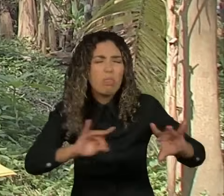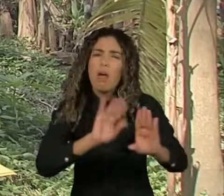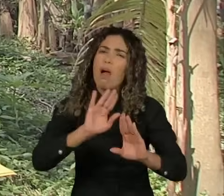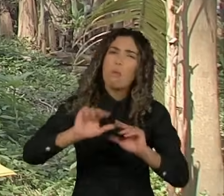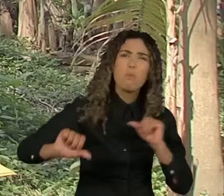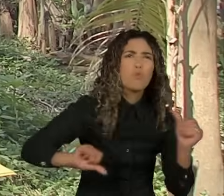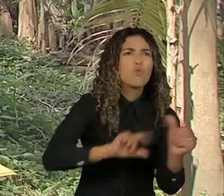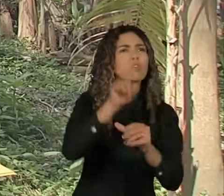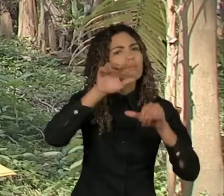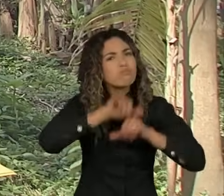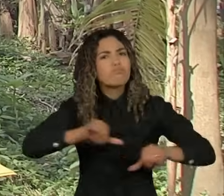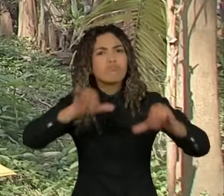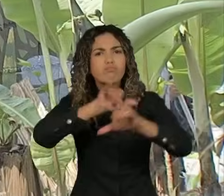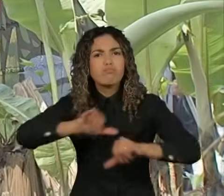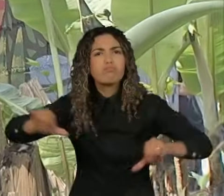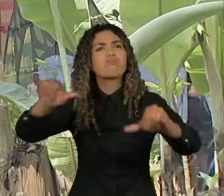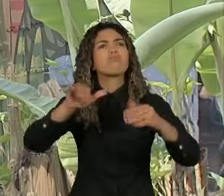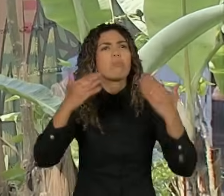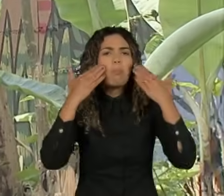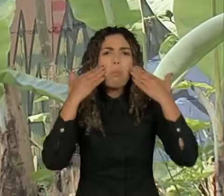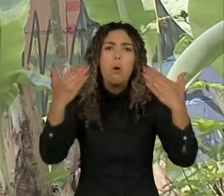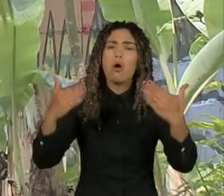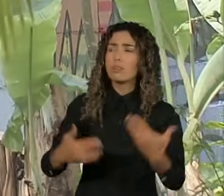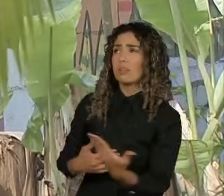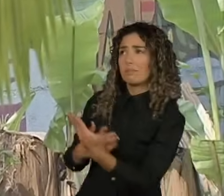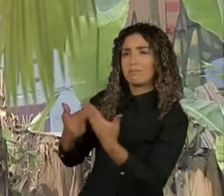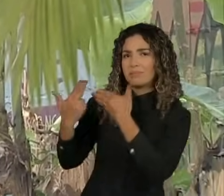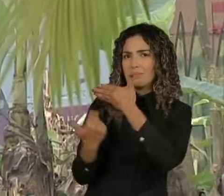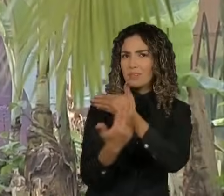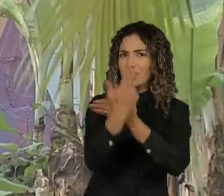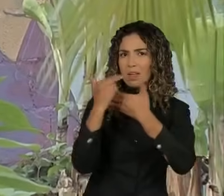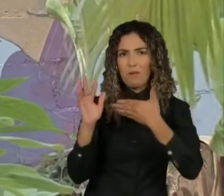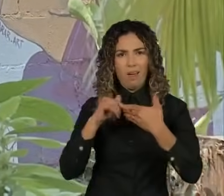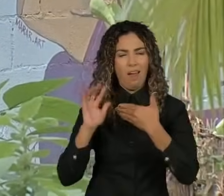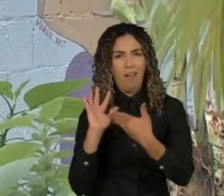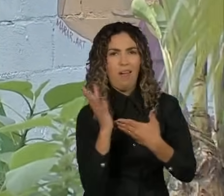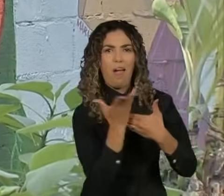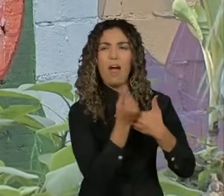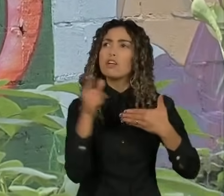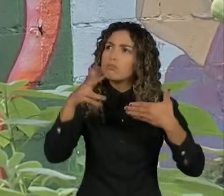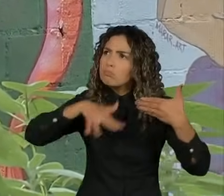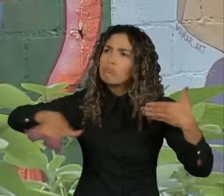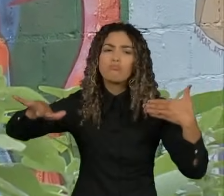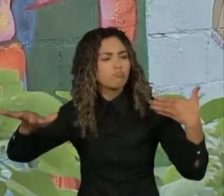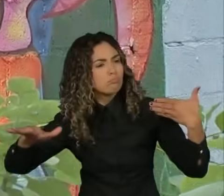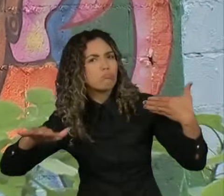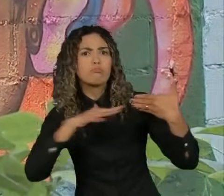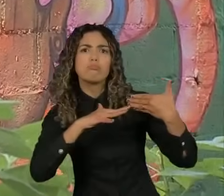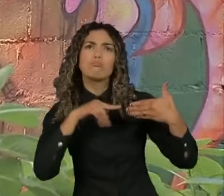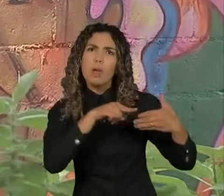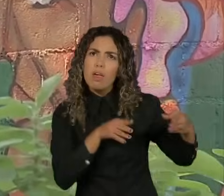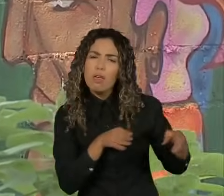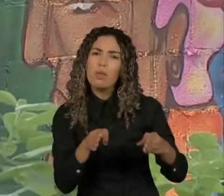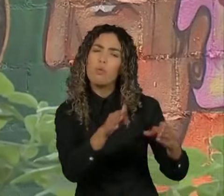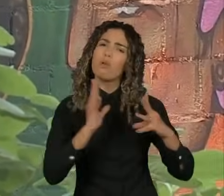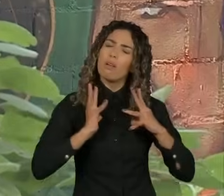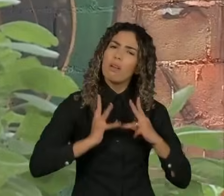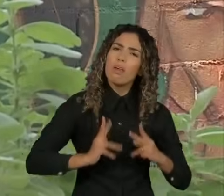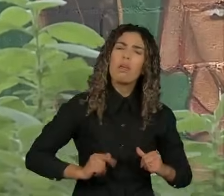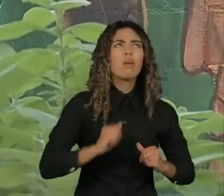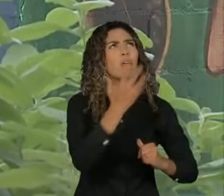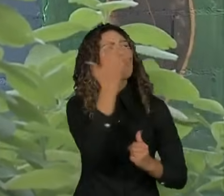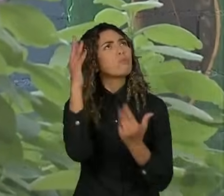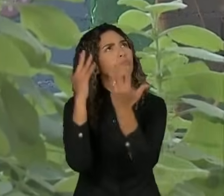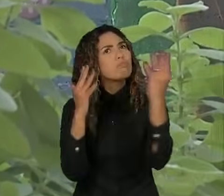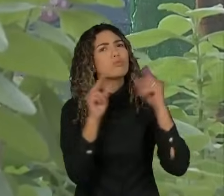uma ação da sociedade civil que usa a arte para chamar a atenção para a causa. A iniciativa está presente em